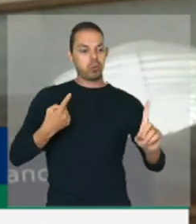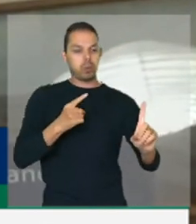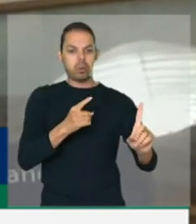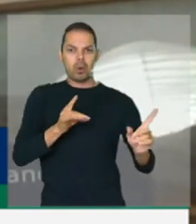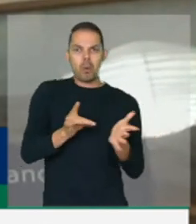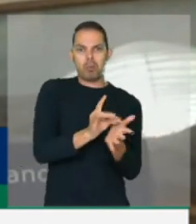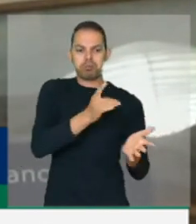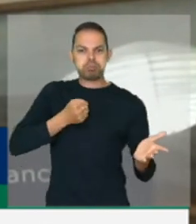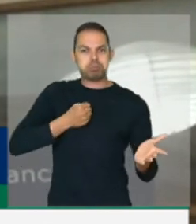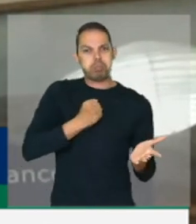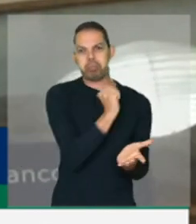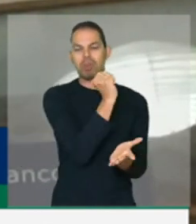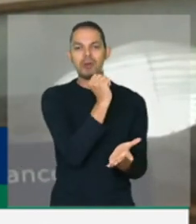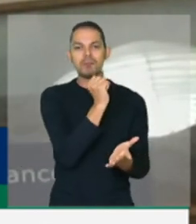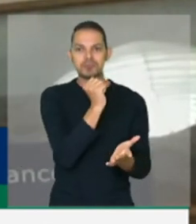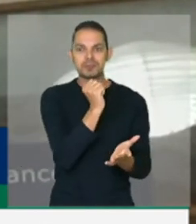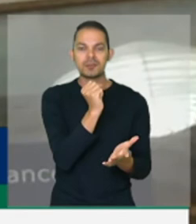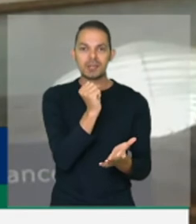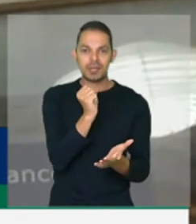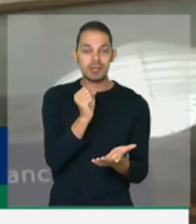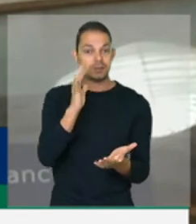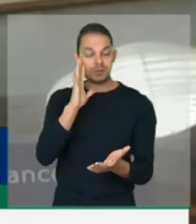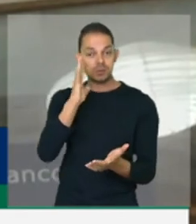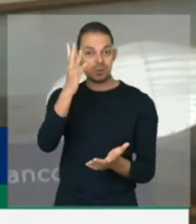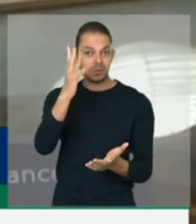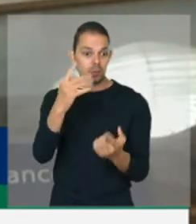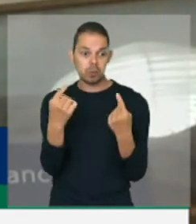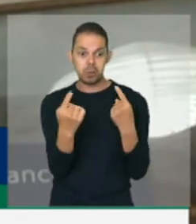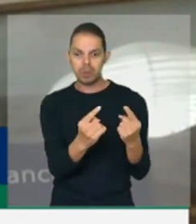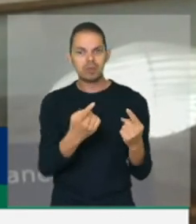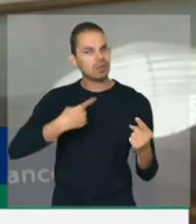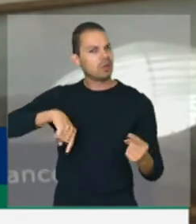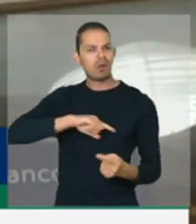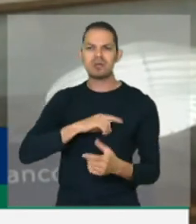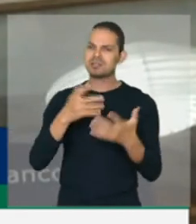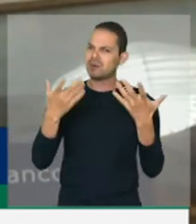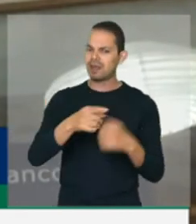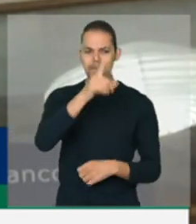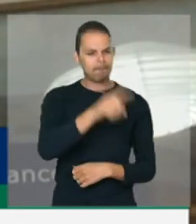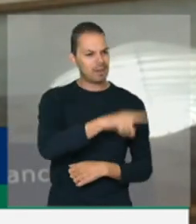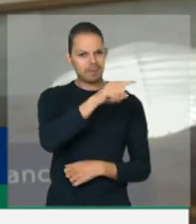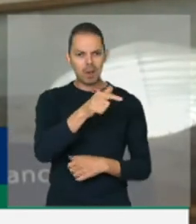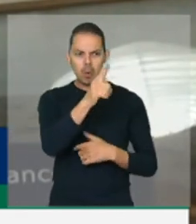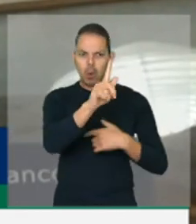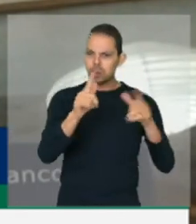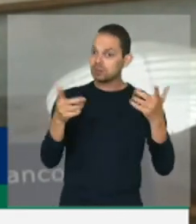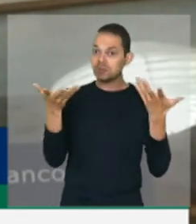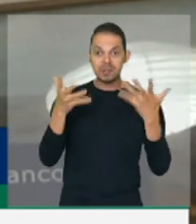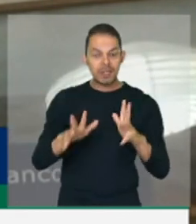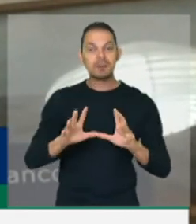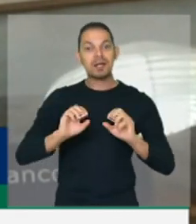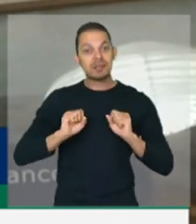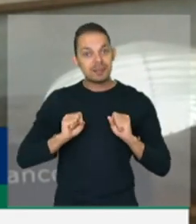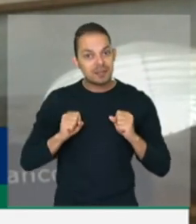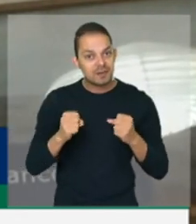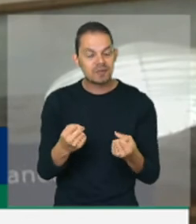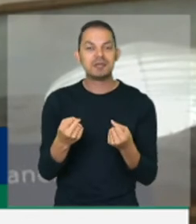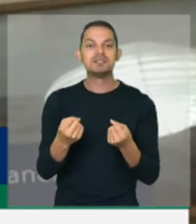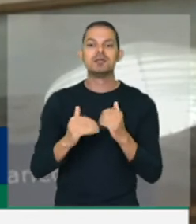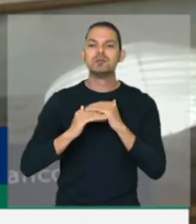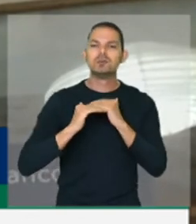ódio e necessidade de eliminação do outro. Nós não queremos eliminar o outro. Esta é a defesa singular do papel